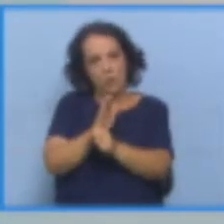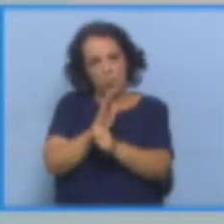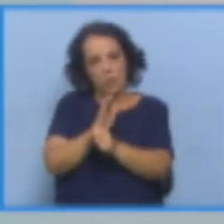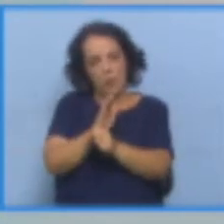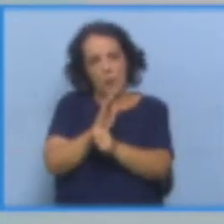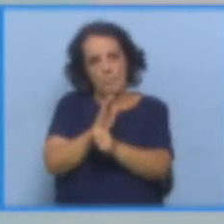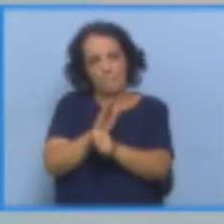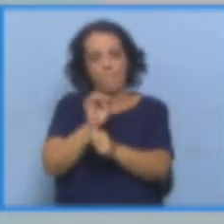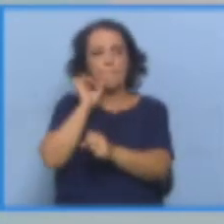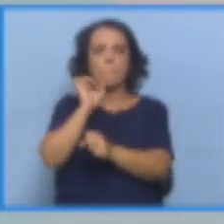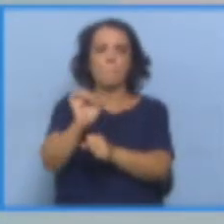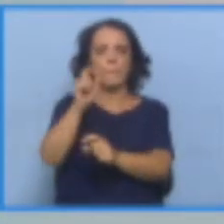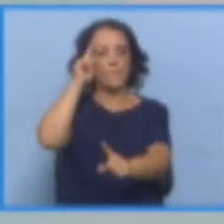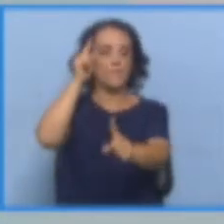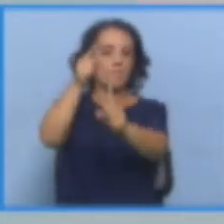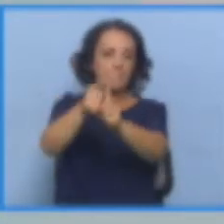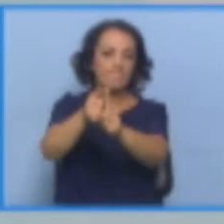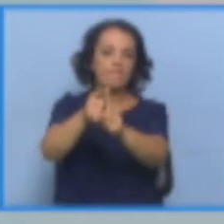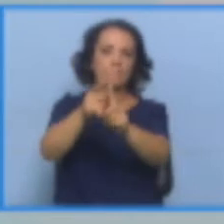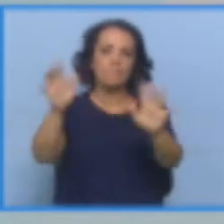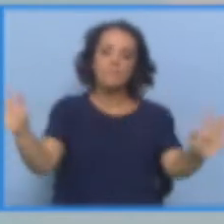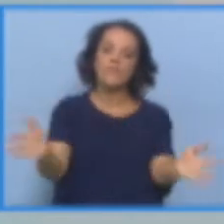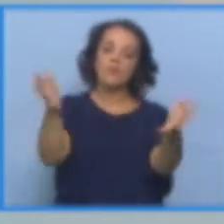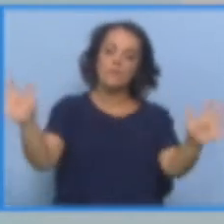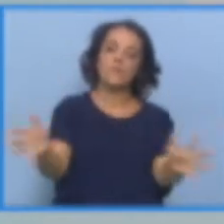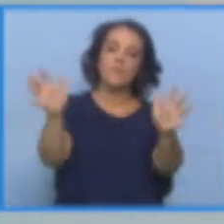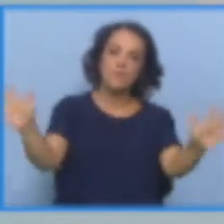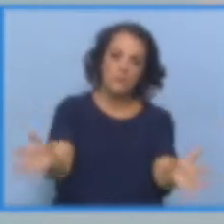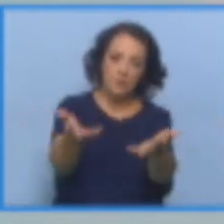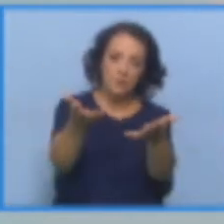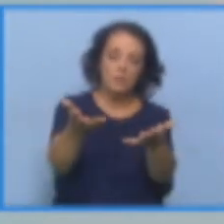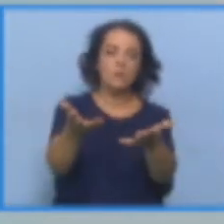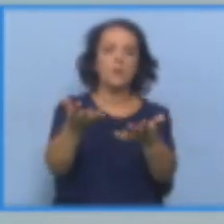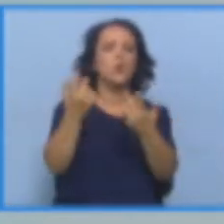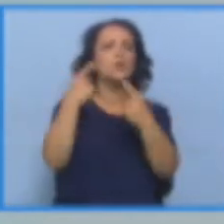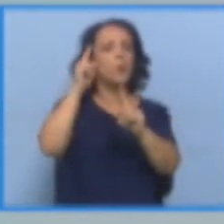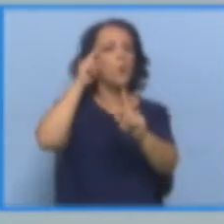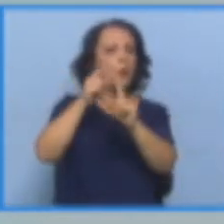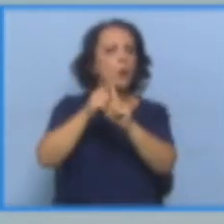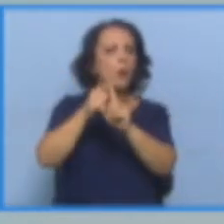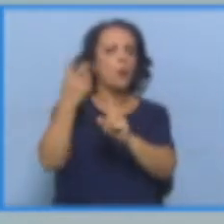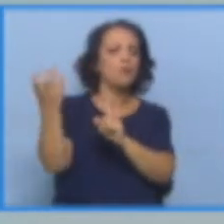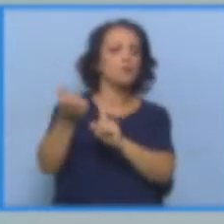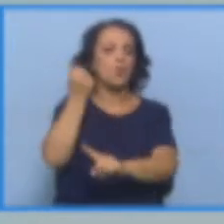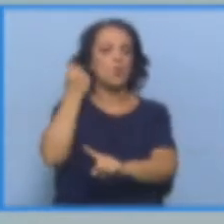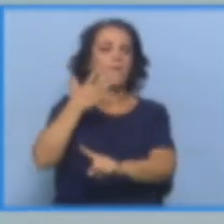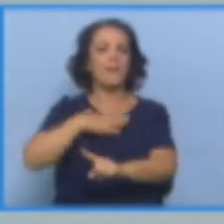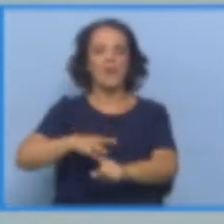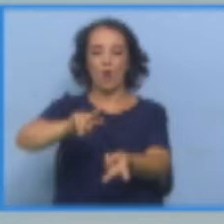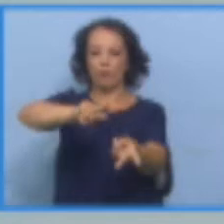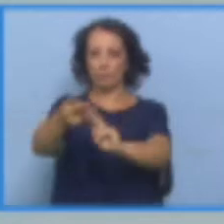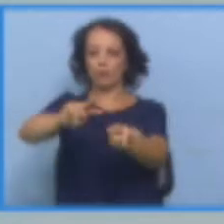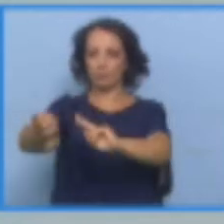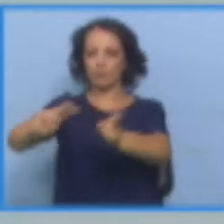uma pastoral missionária, uma dimensão missionária. Não no sentido da conquista, de fazer com que agora todos sejam cristãos, mas de,